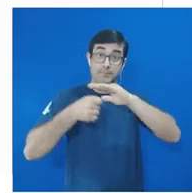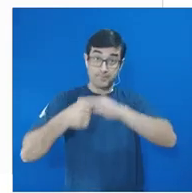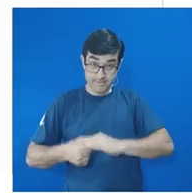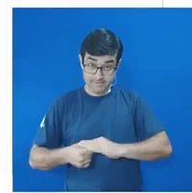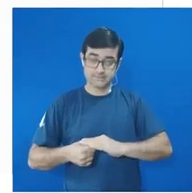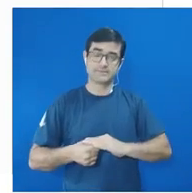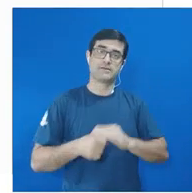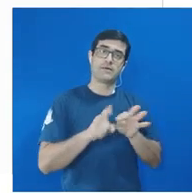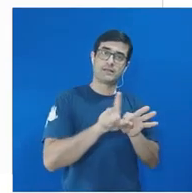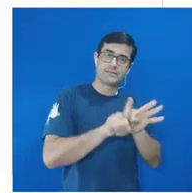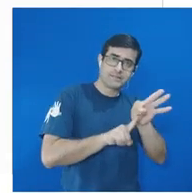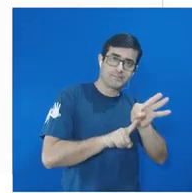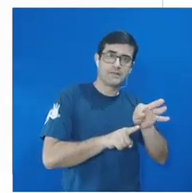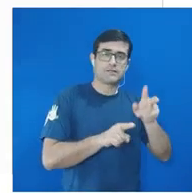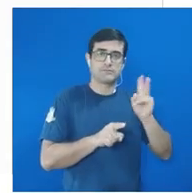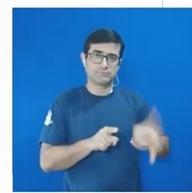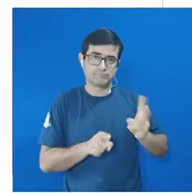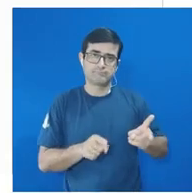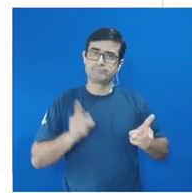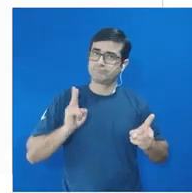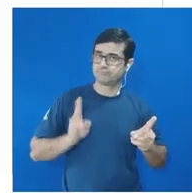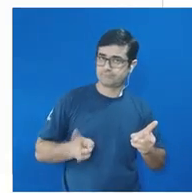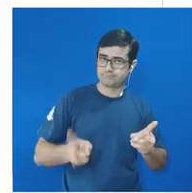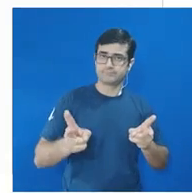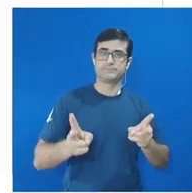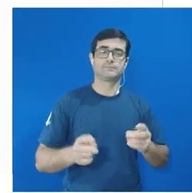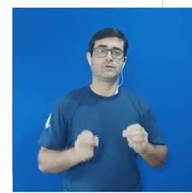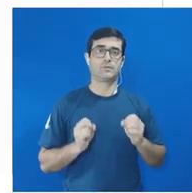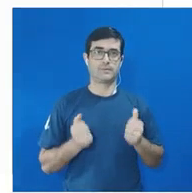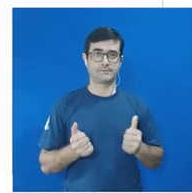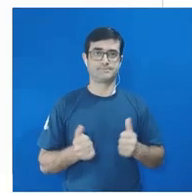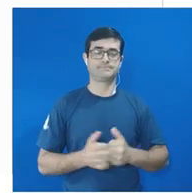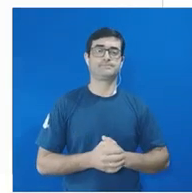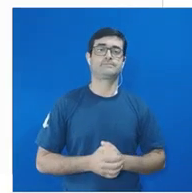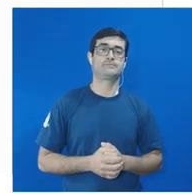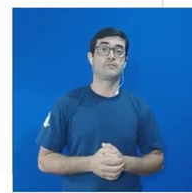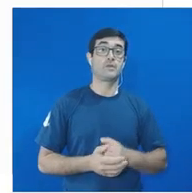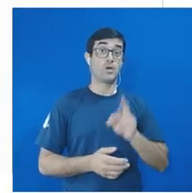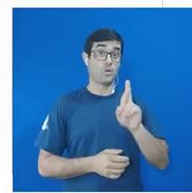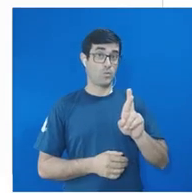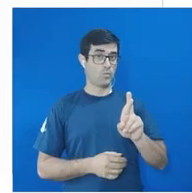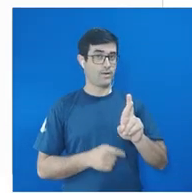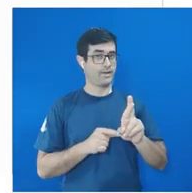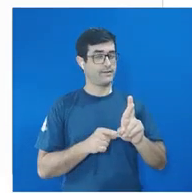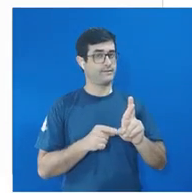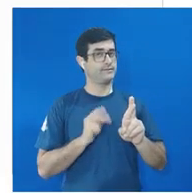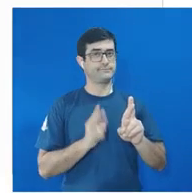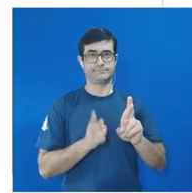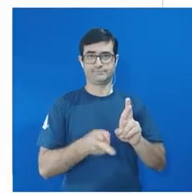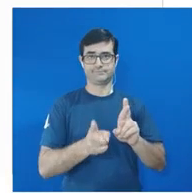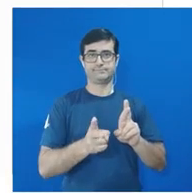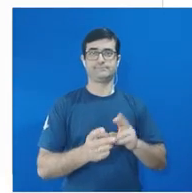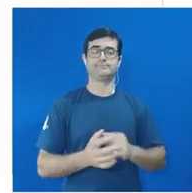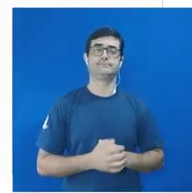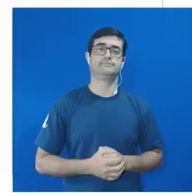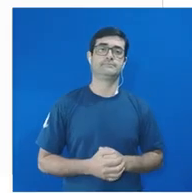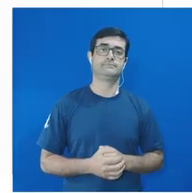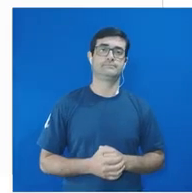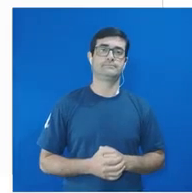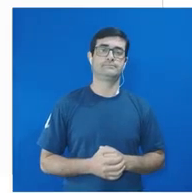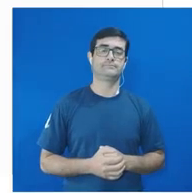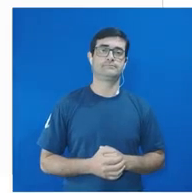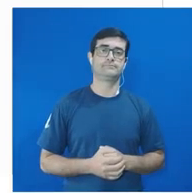quê? Porque a pressão e a temperatura permanecem constantes. Tranquilo? E o R já é uma